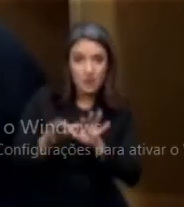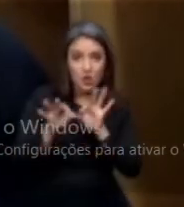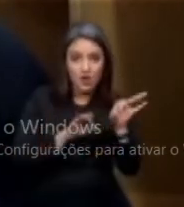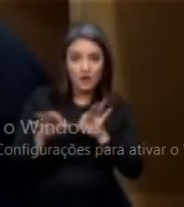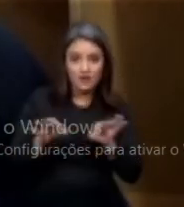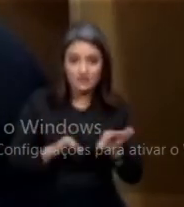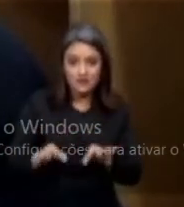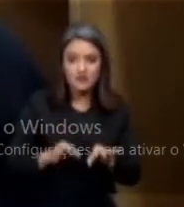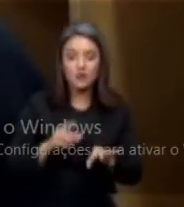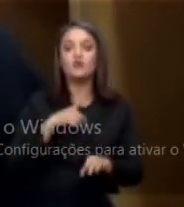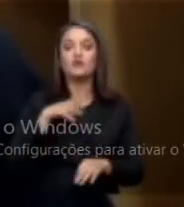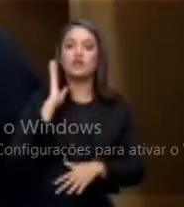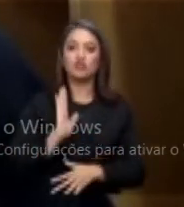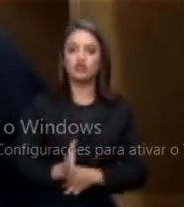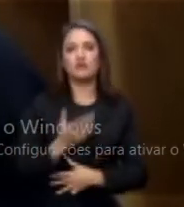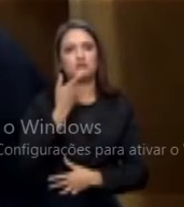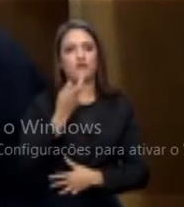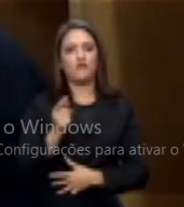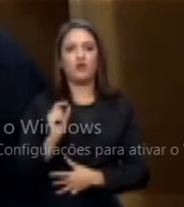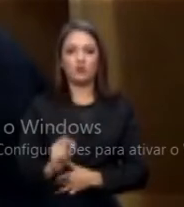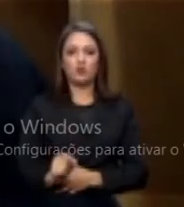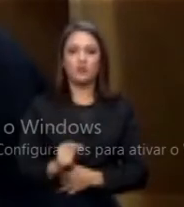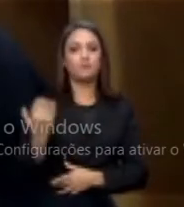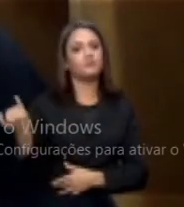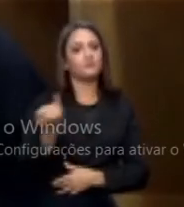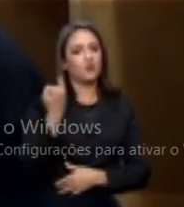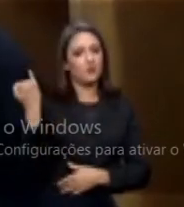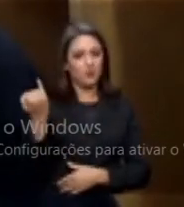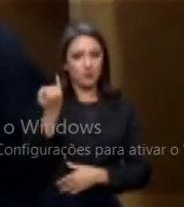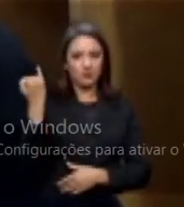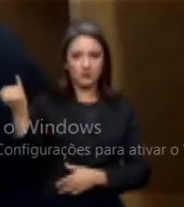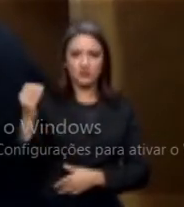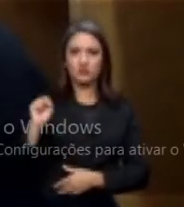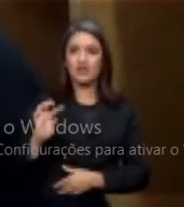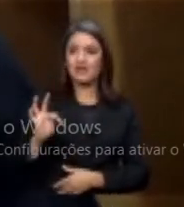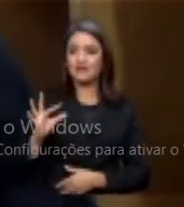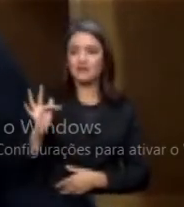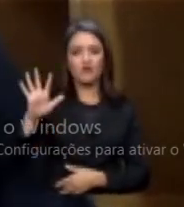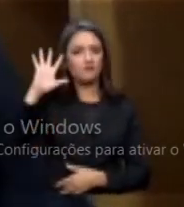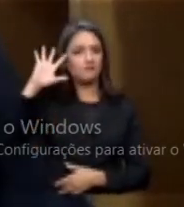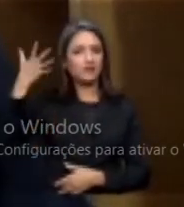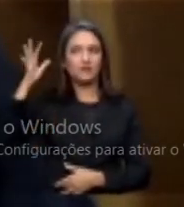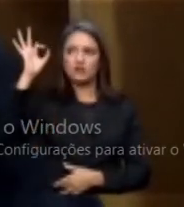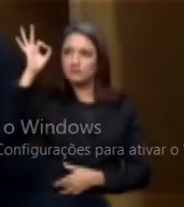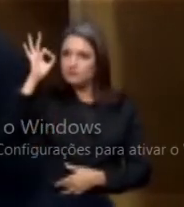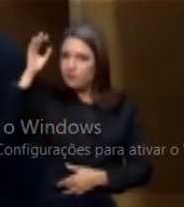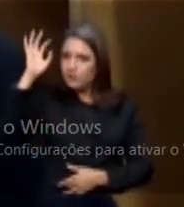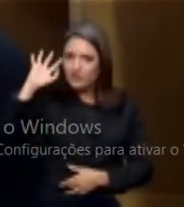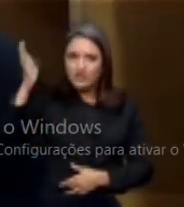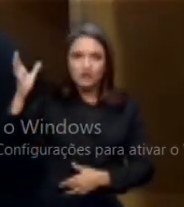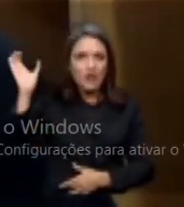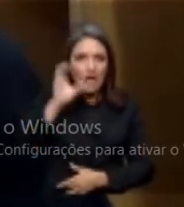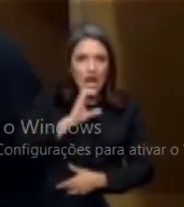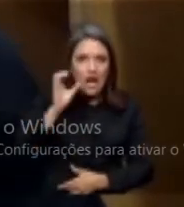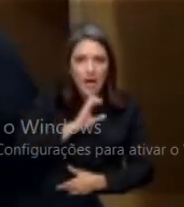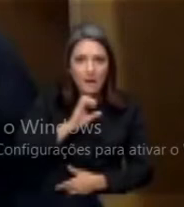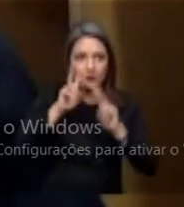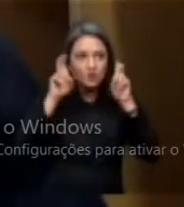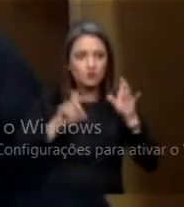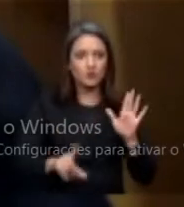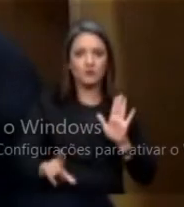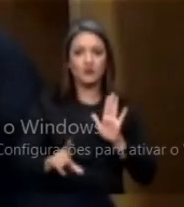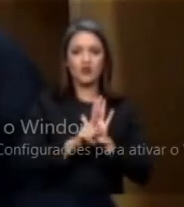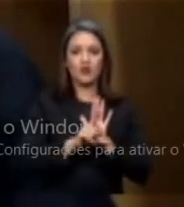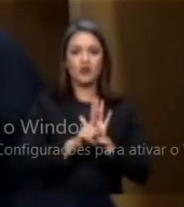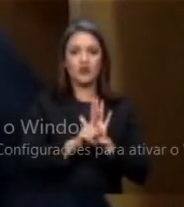pleito, indicam que sim, é importante que a Corte diga algo sobre essa lei o quanto antes, e que